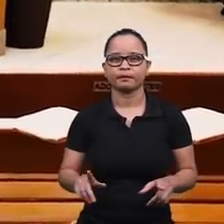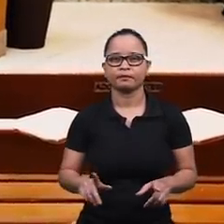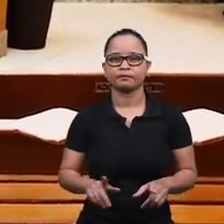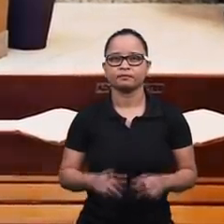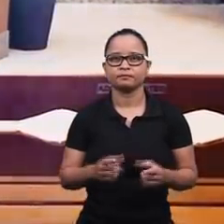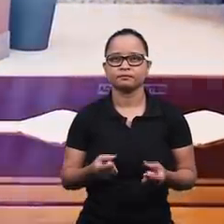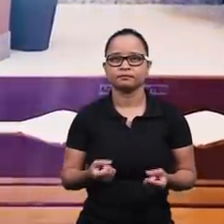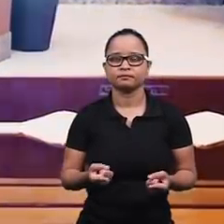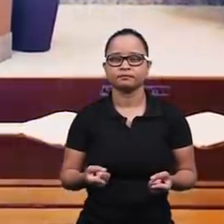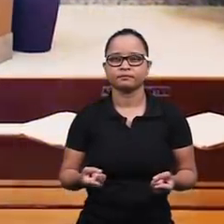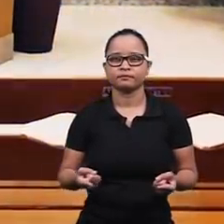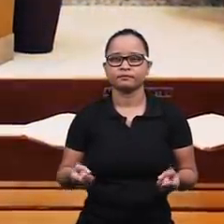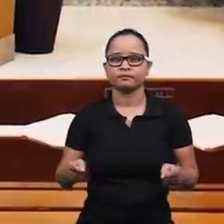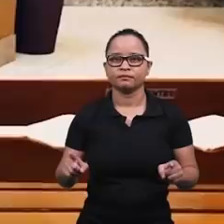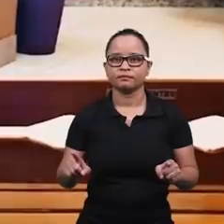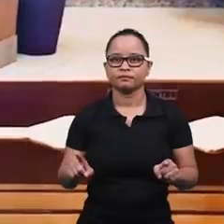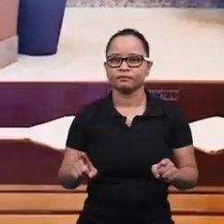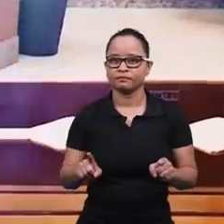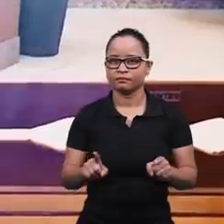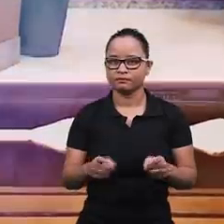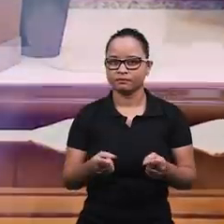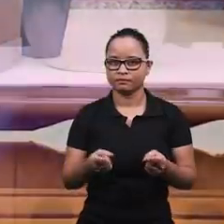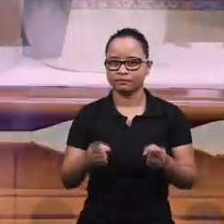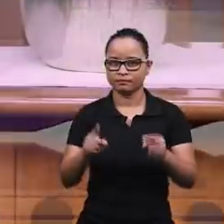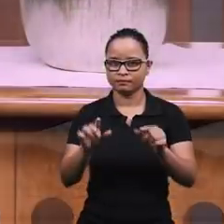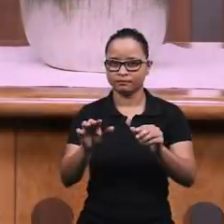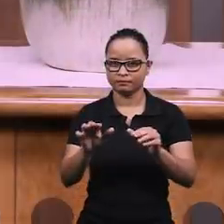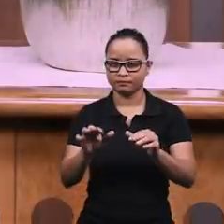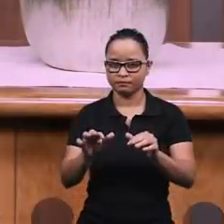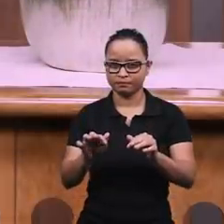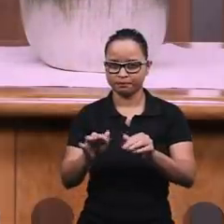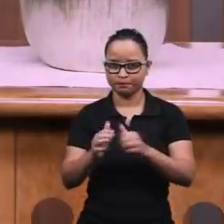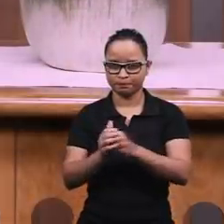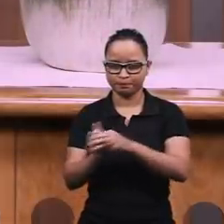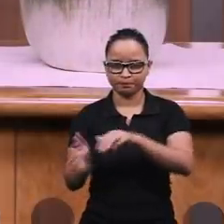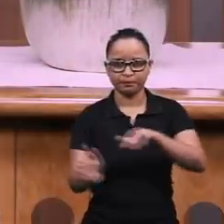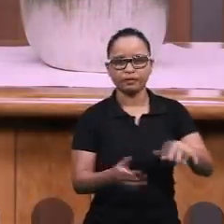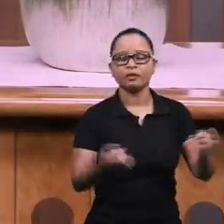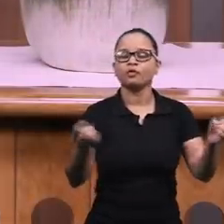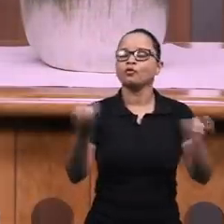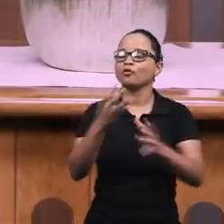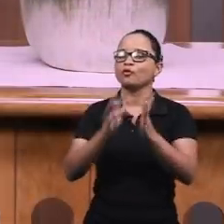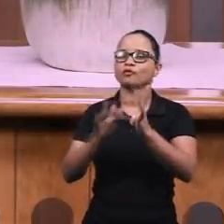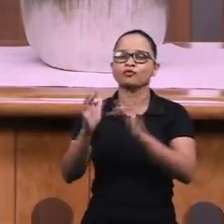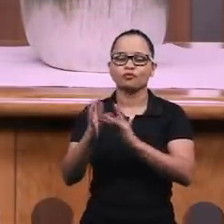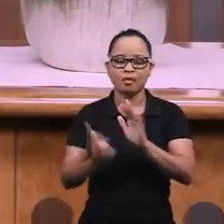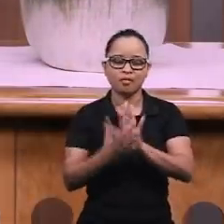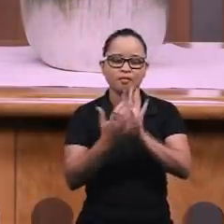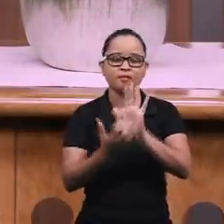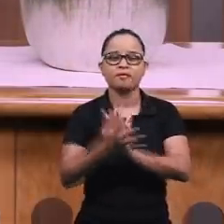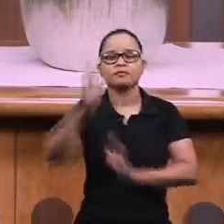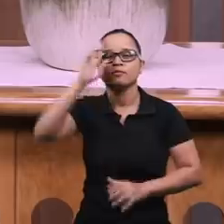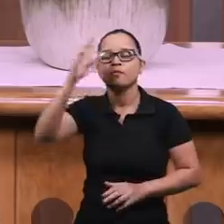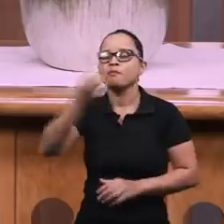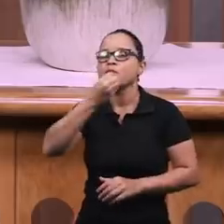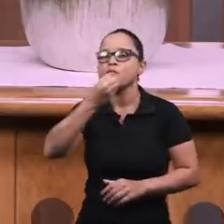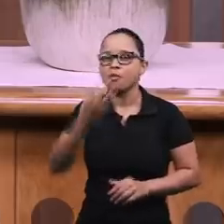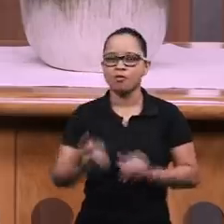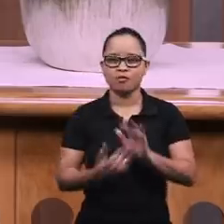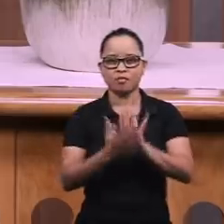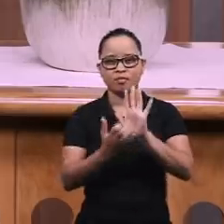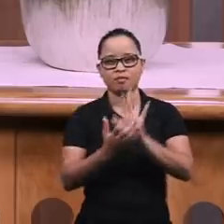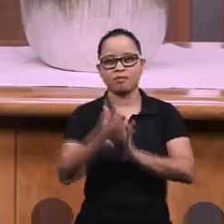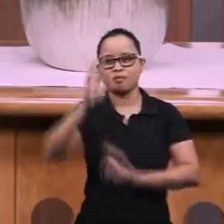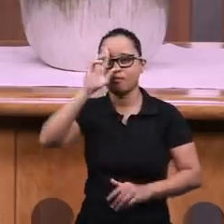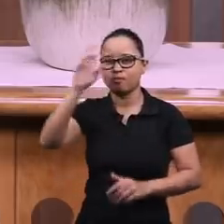a oh glória Jesus louvado seja o nome do senhor que bom é poder